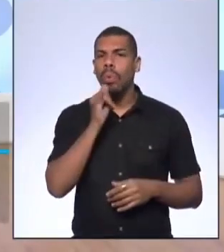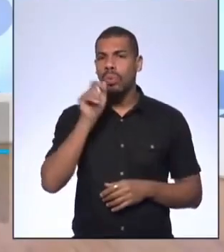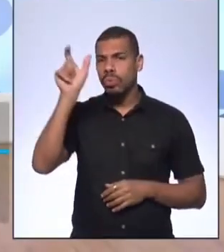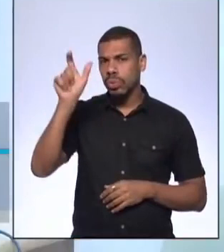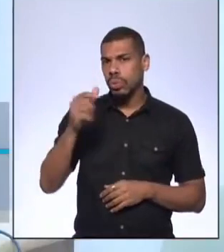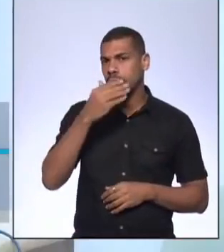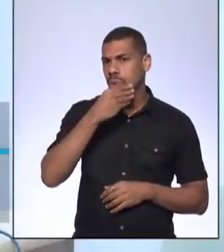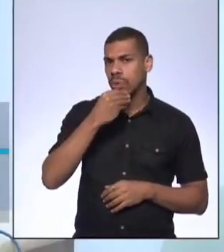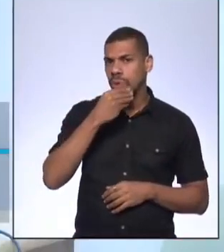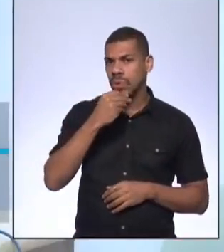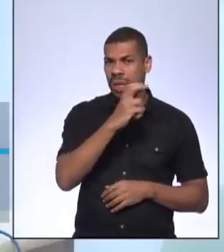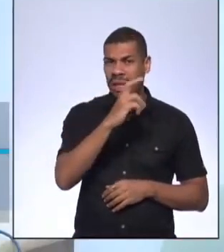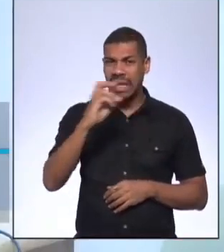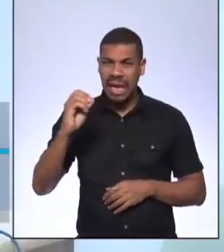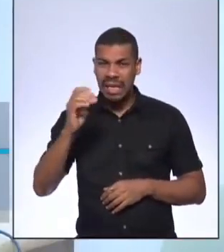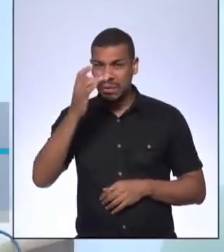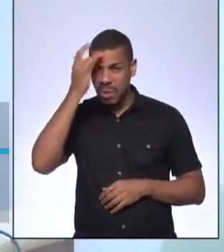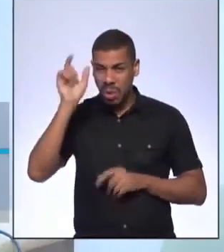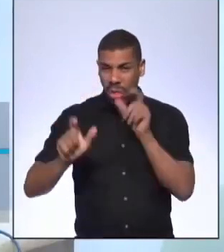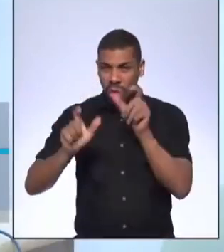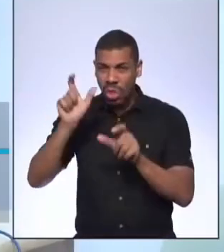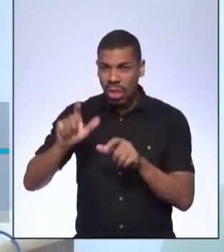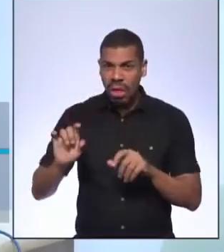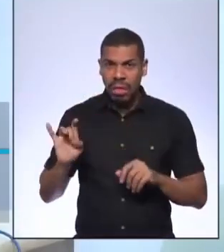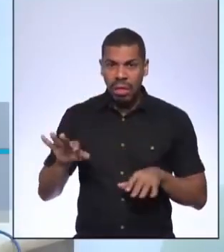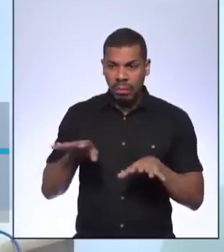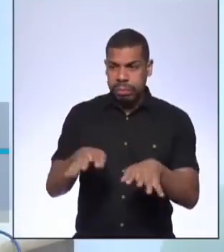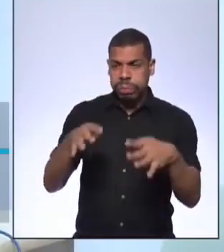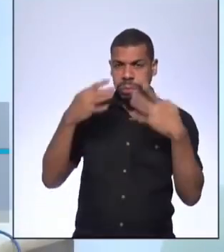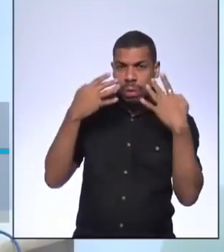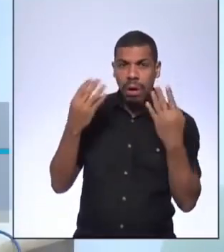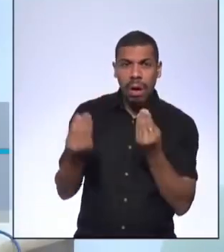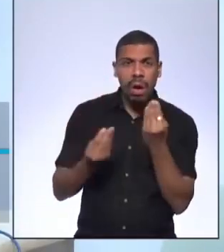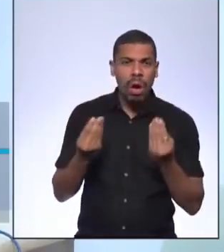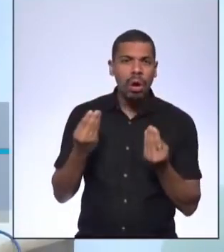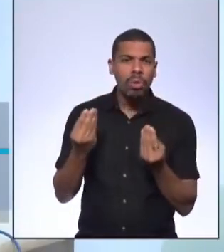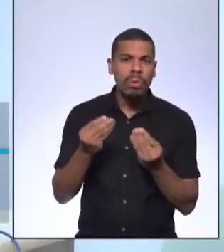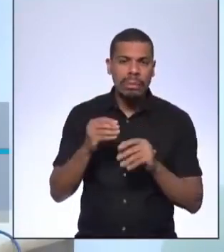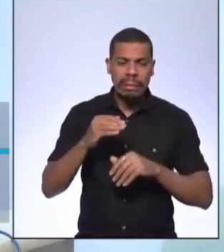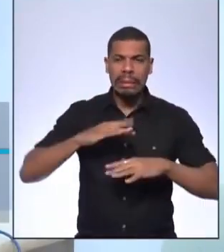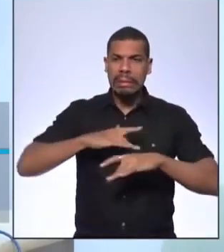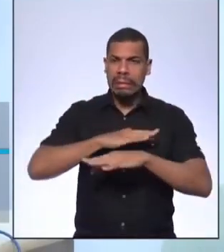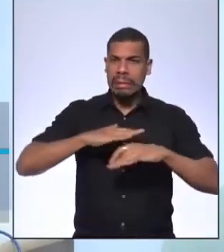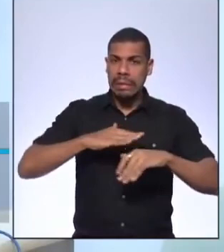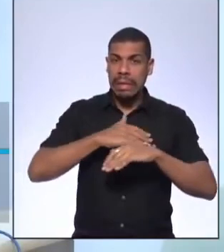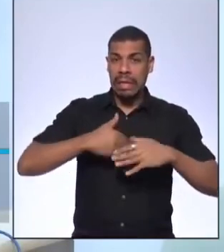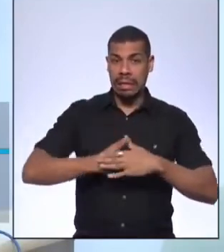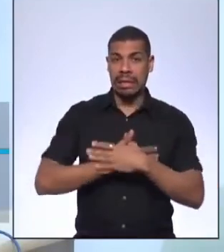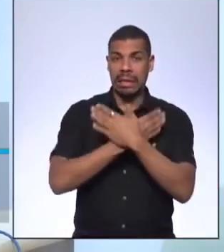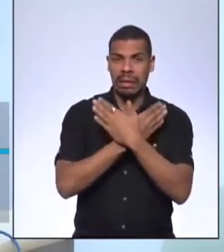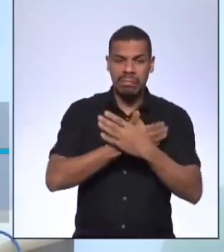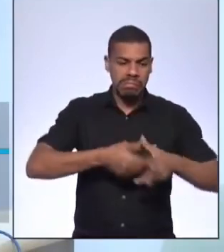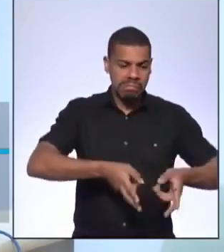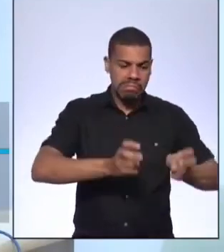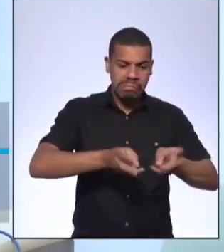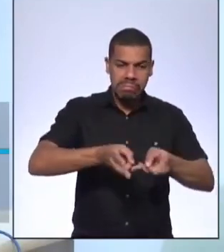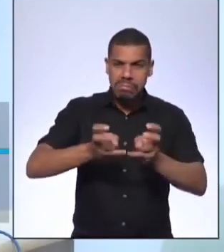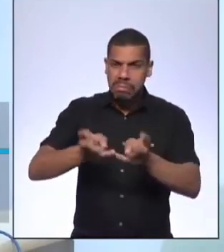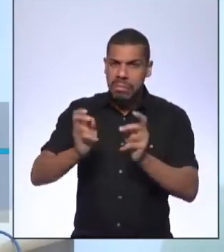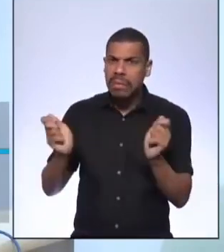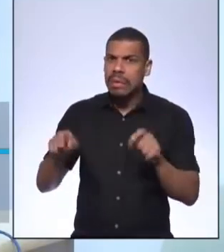Cortés chega com 500 pessoas ali, ele vê toda a complexidade da civilização asteca e principalmente ele percebe que já existe